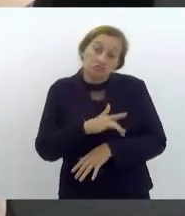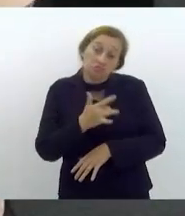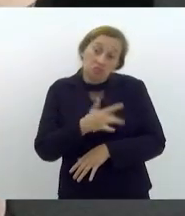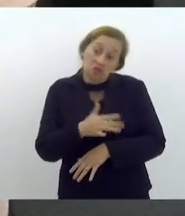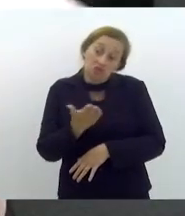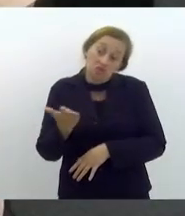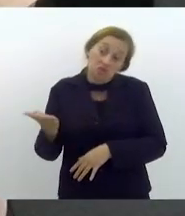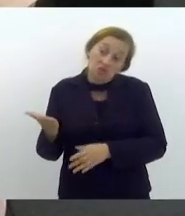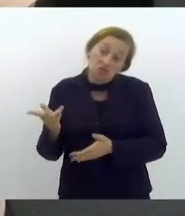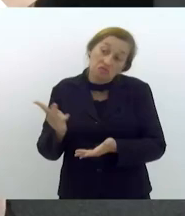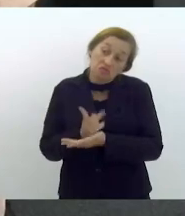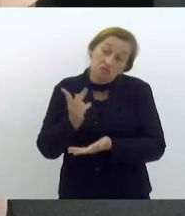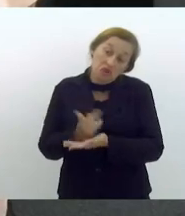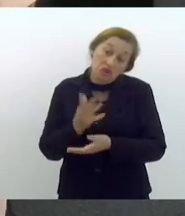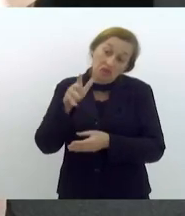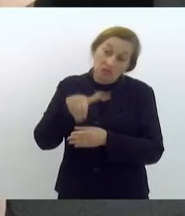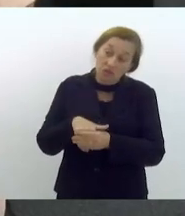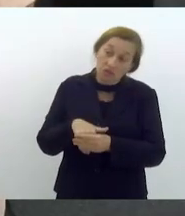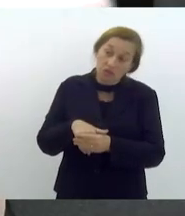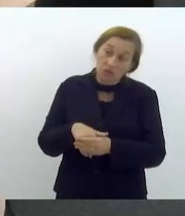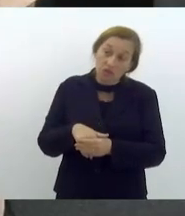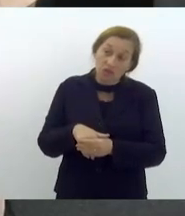que vocês votaram errado